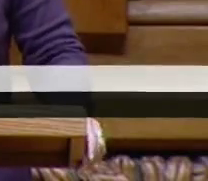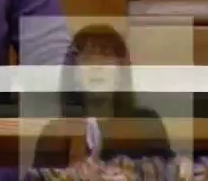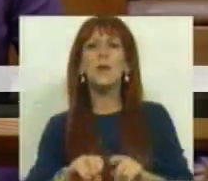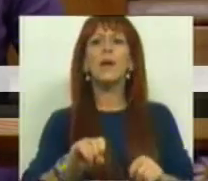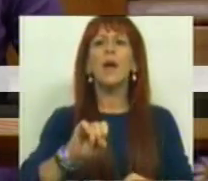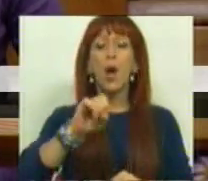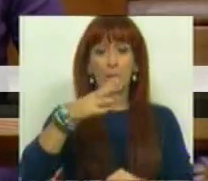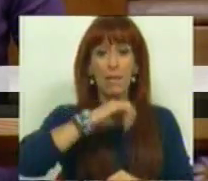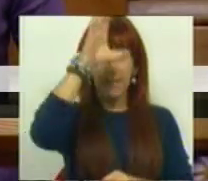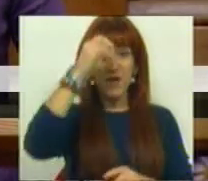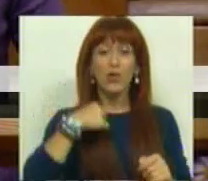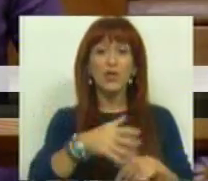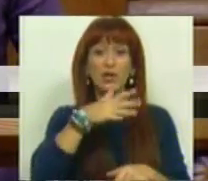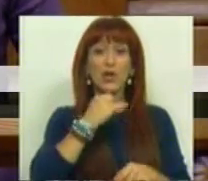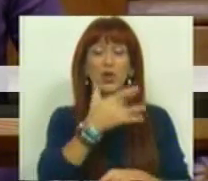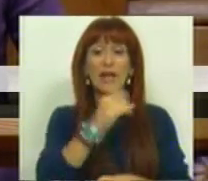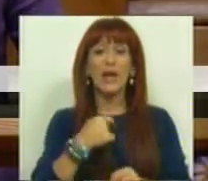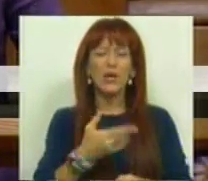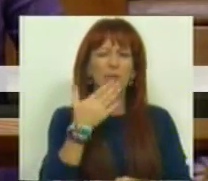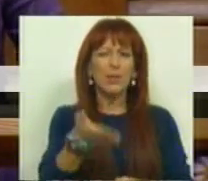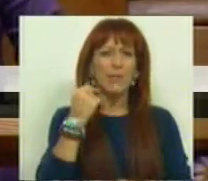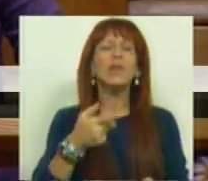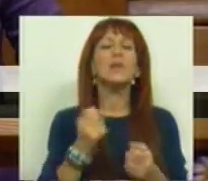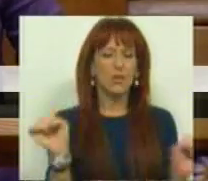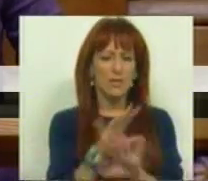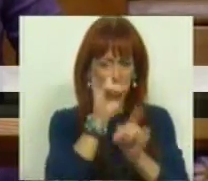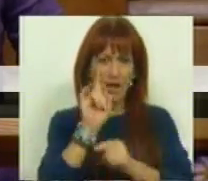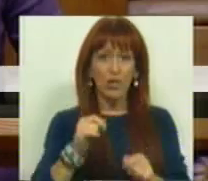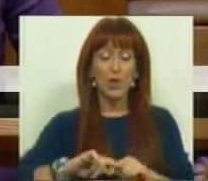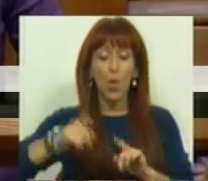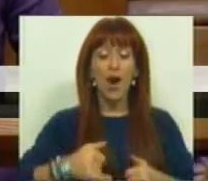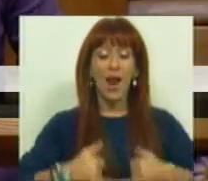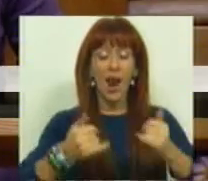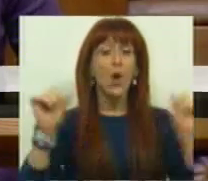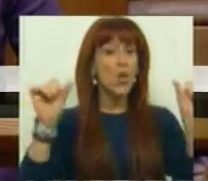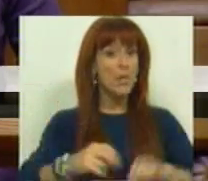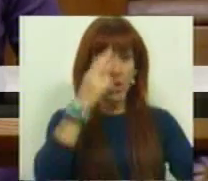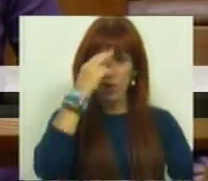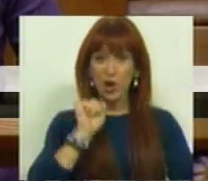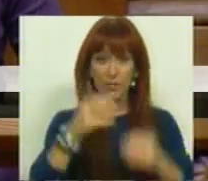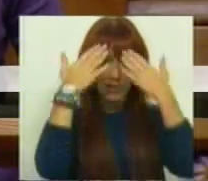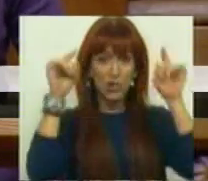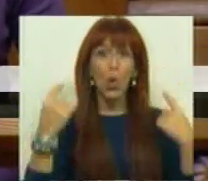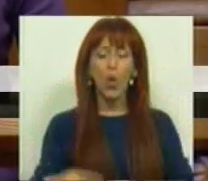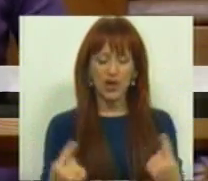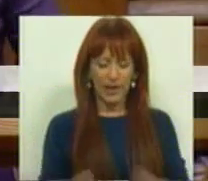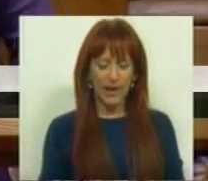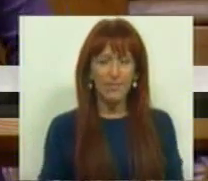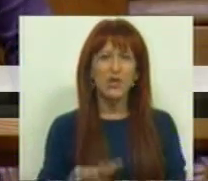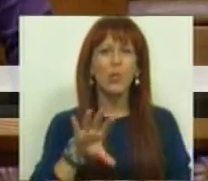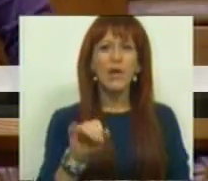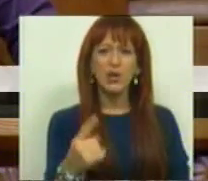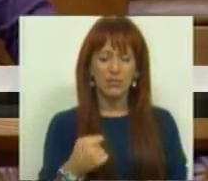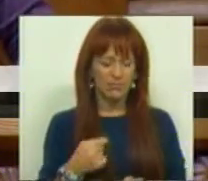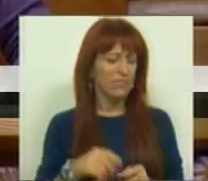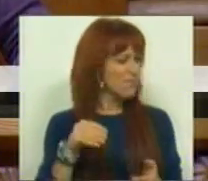omitindo a evidência. O próximo ano vai ser o pior da história da democracia. Temos hoje um